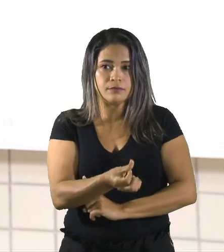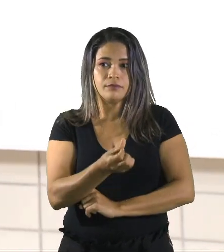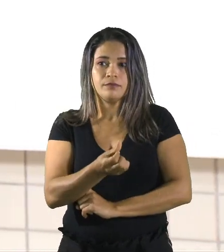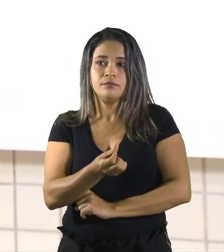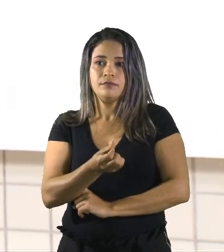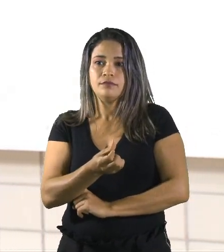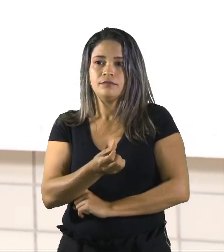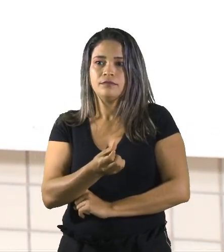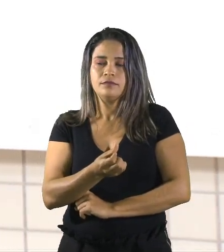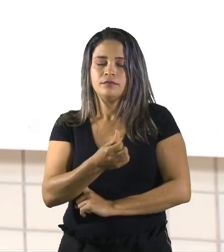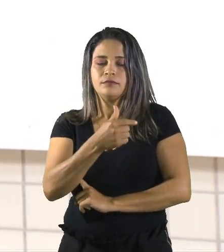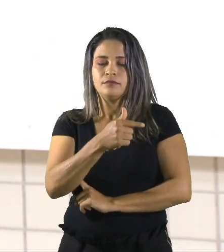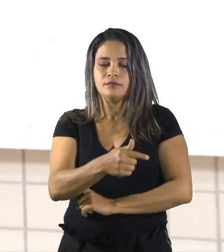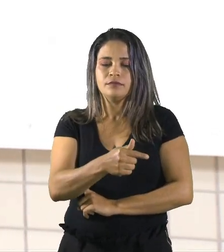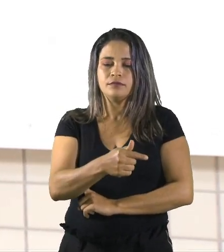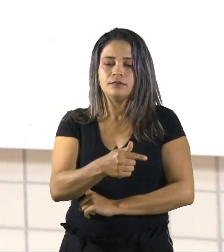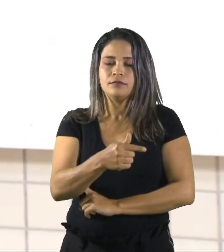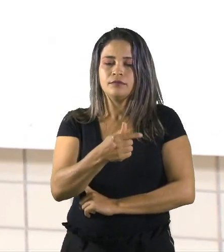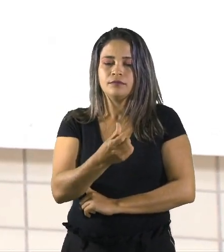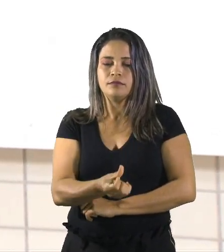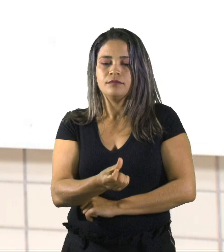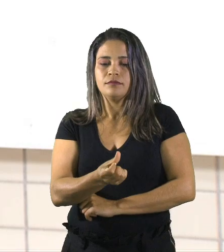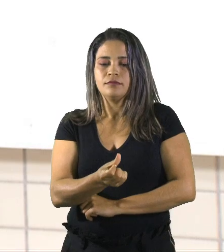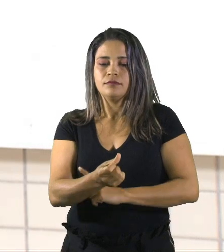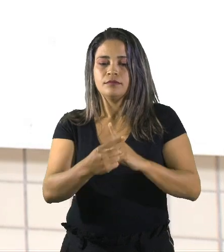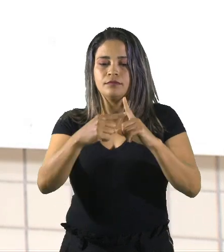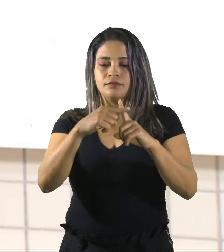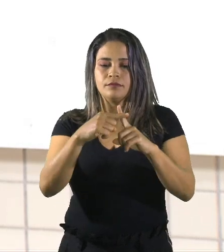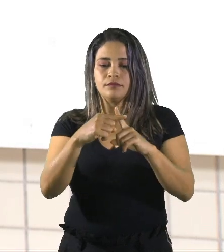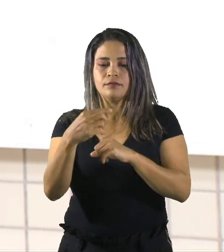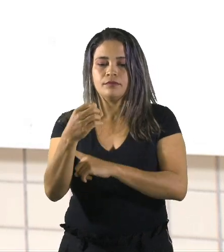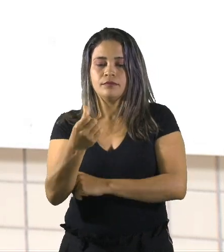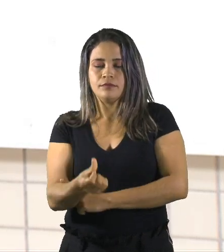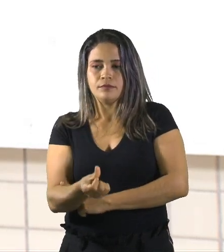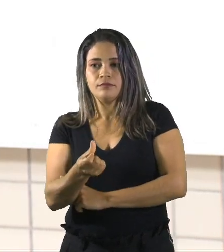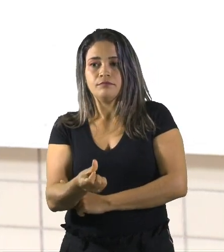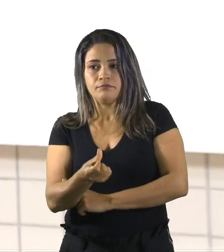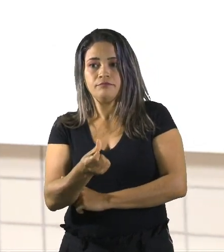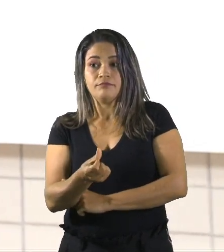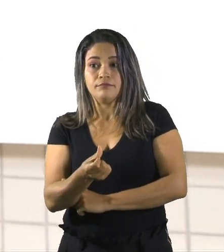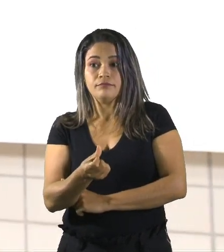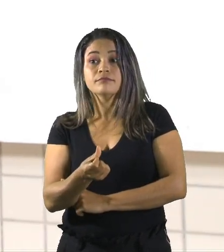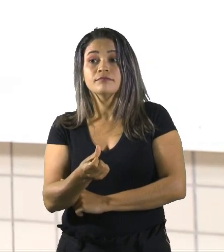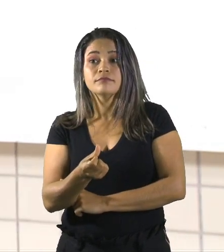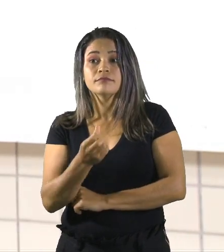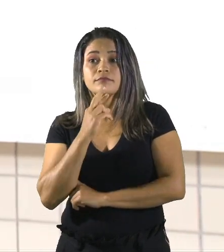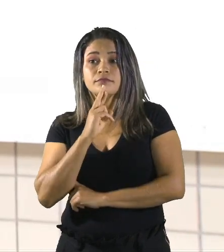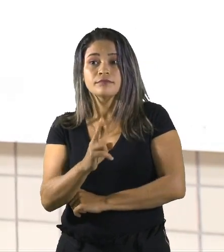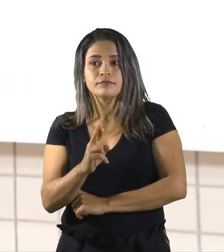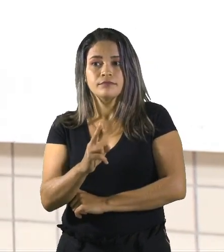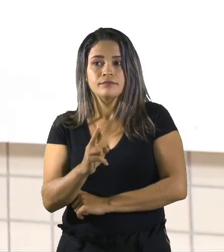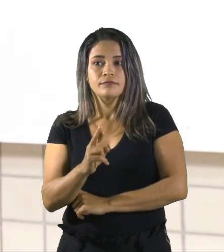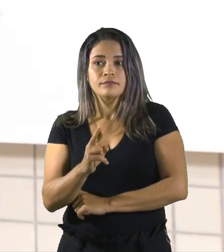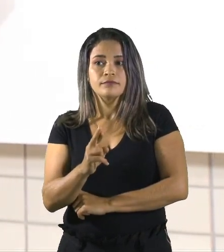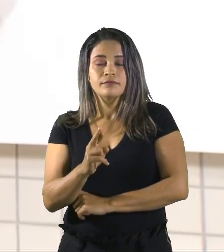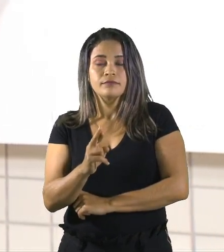Então, 76 mais 6 unidades são 82.